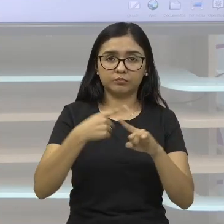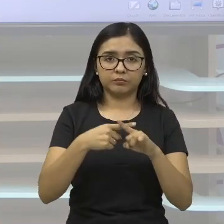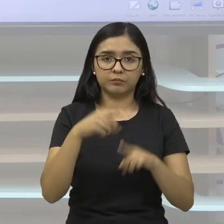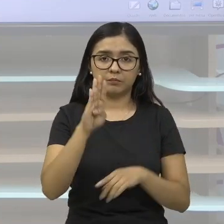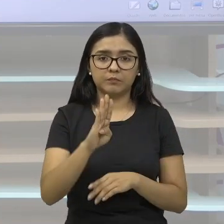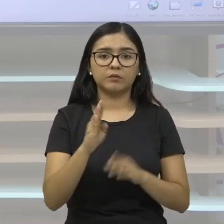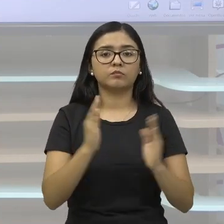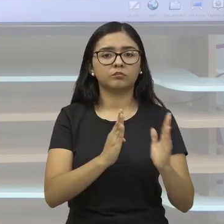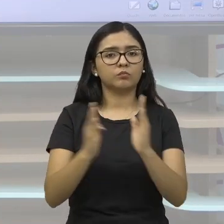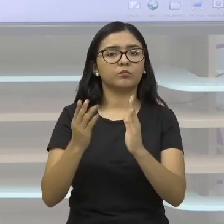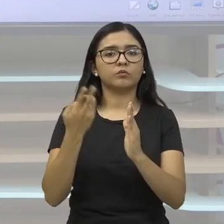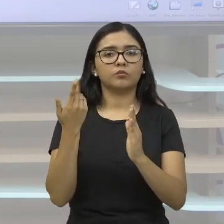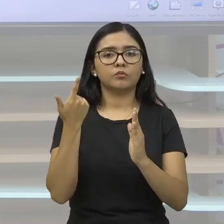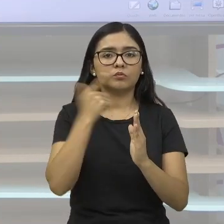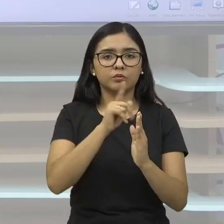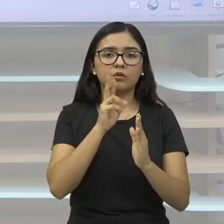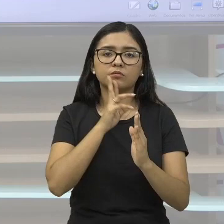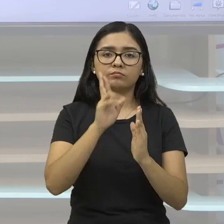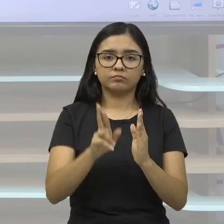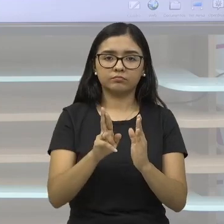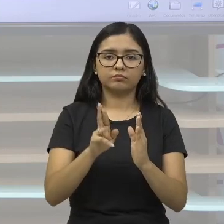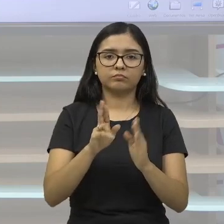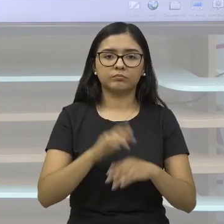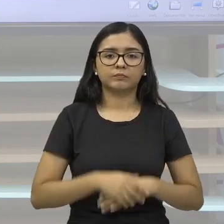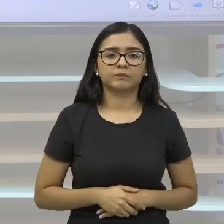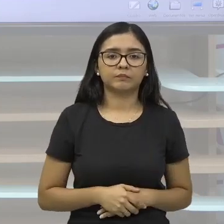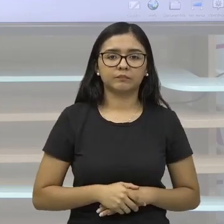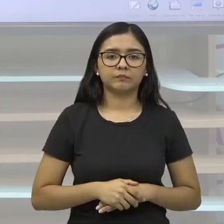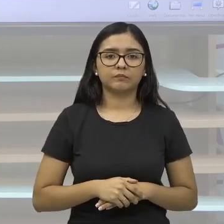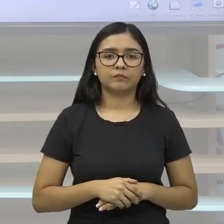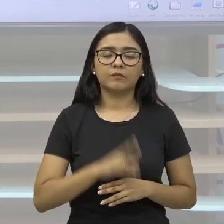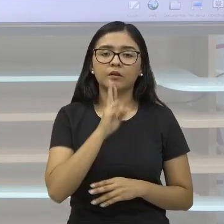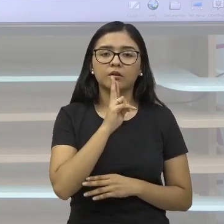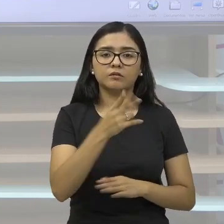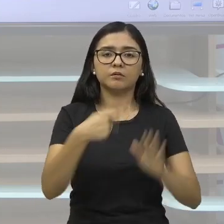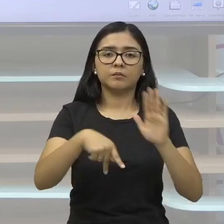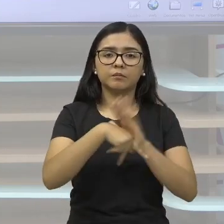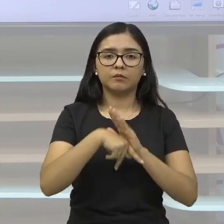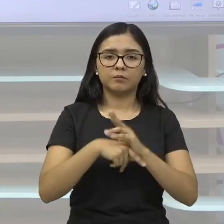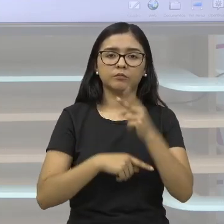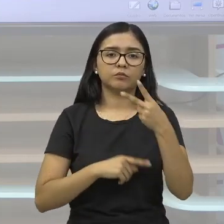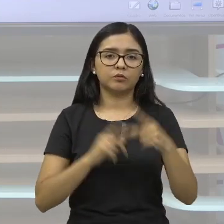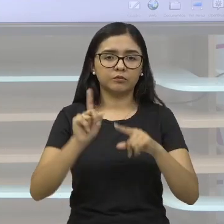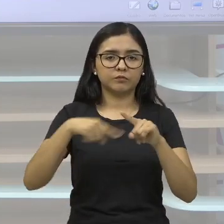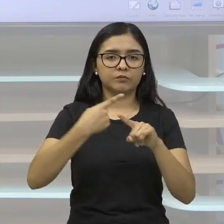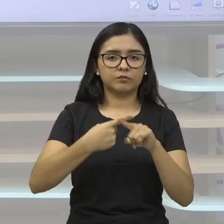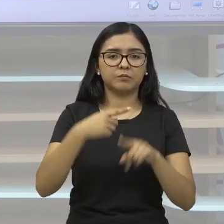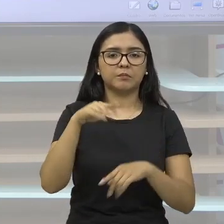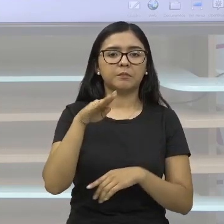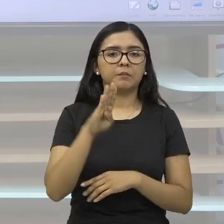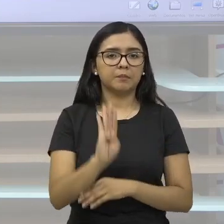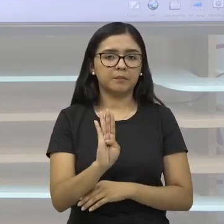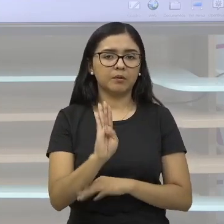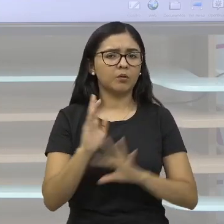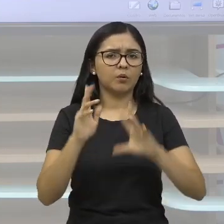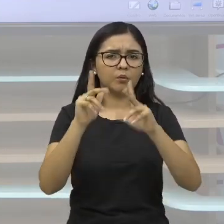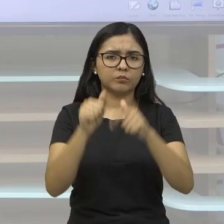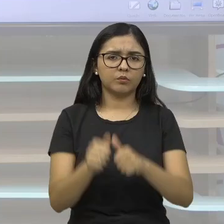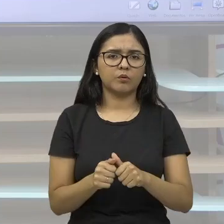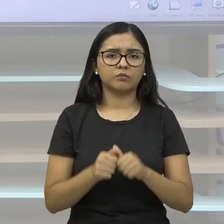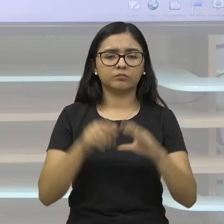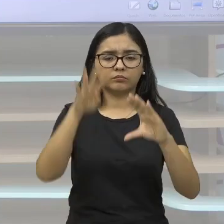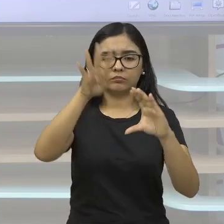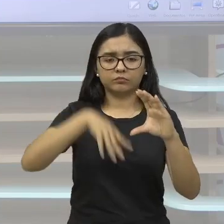outra matriz. Então, essa matriz aqui é o resultado da multiplicação do número 2 com todos os elementos da